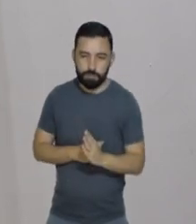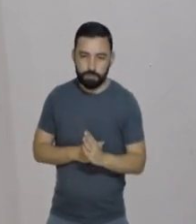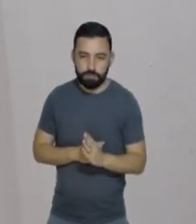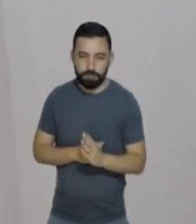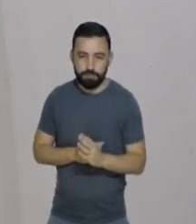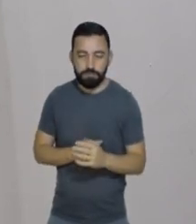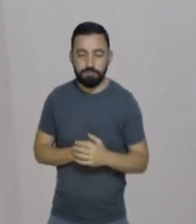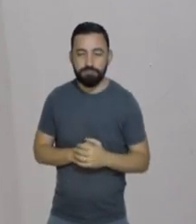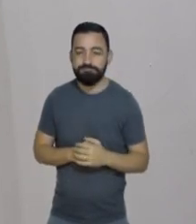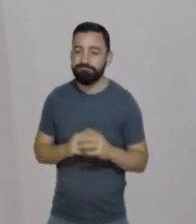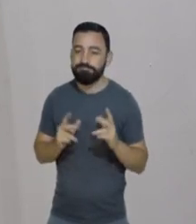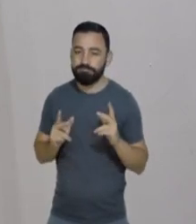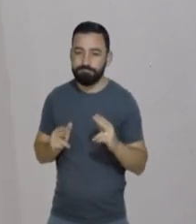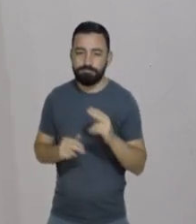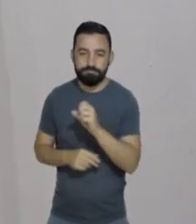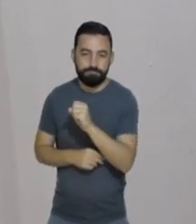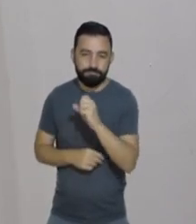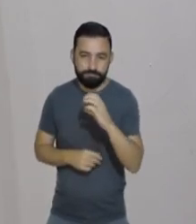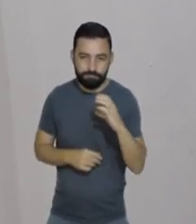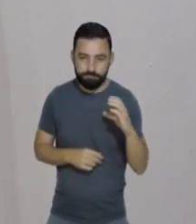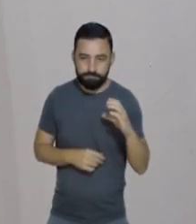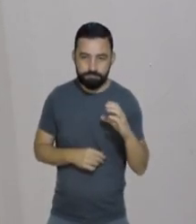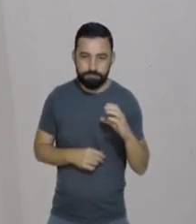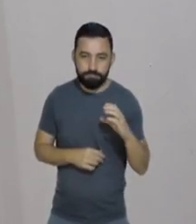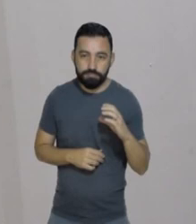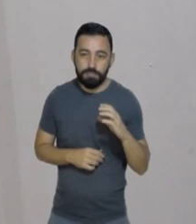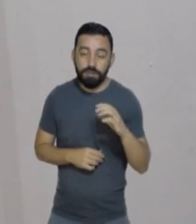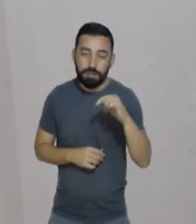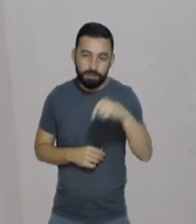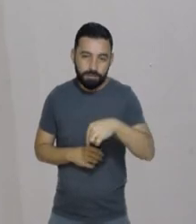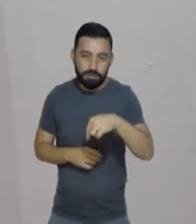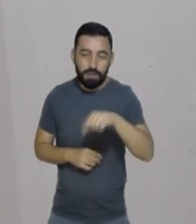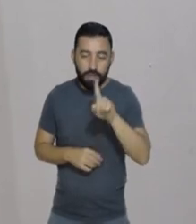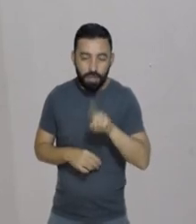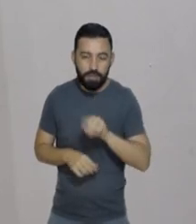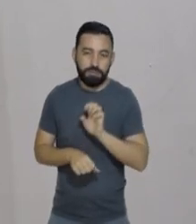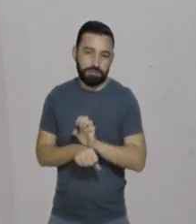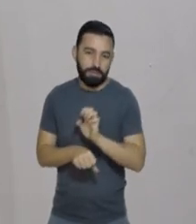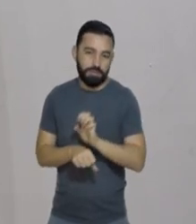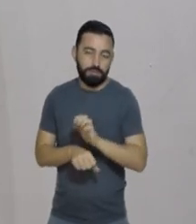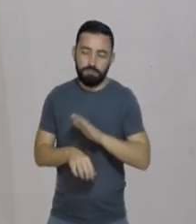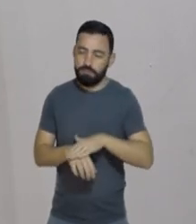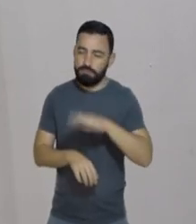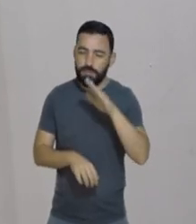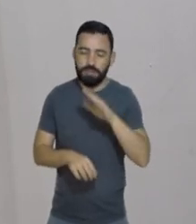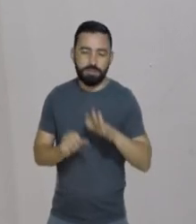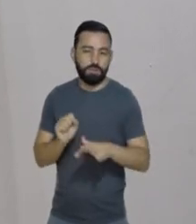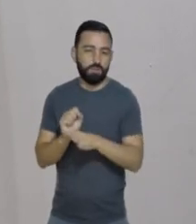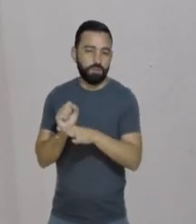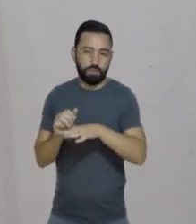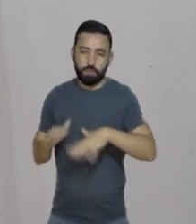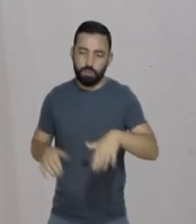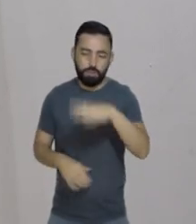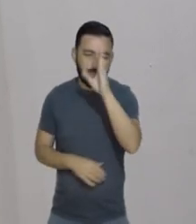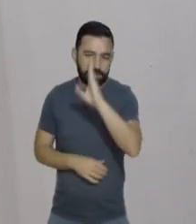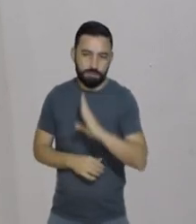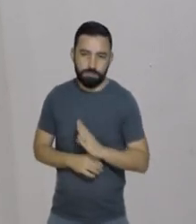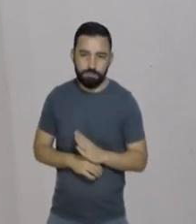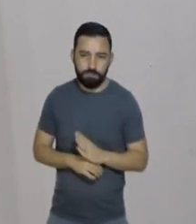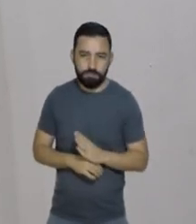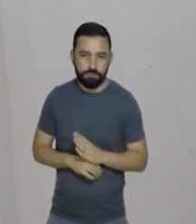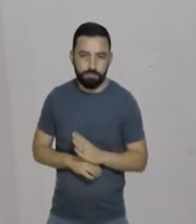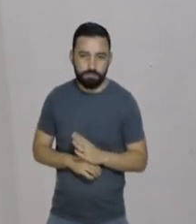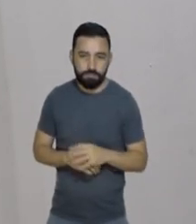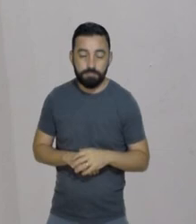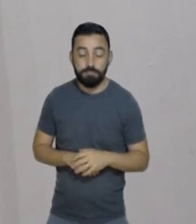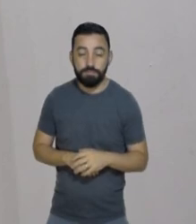Catarina é o estado mais seguro do nosso país. E esses resultados só